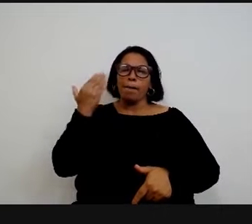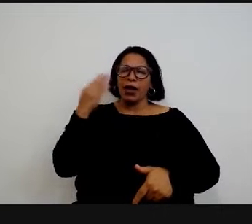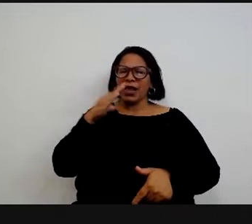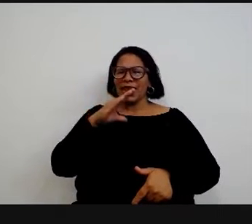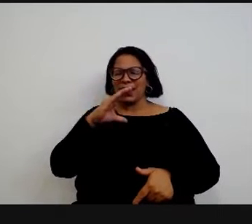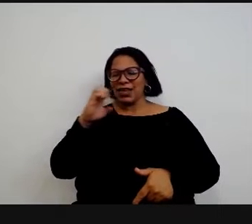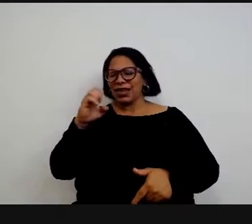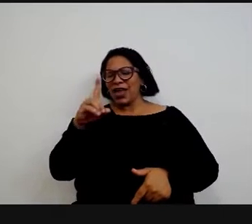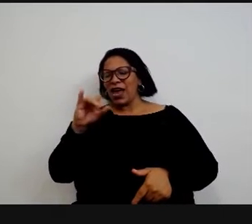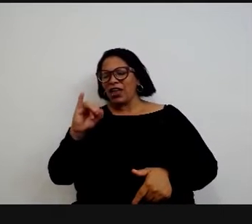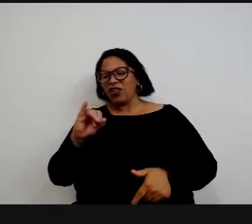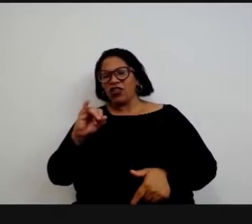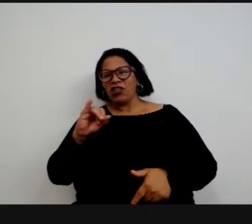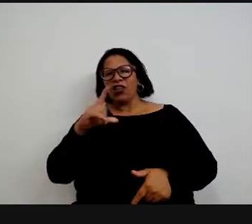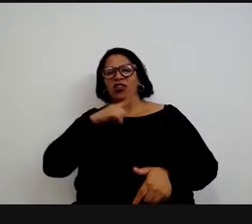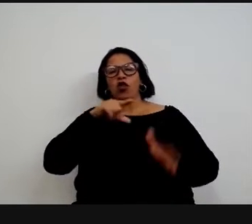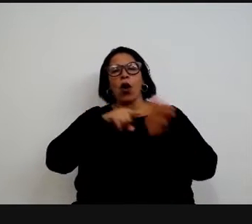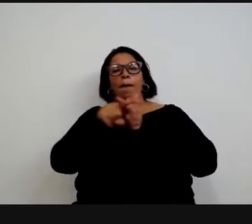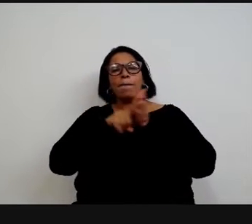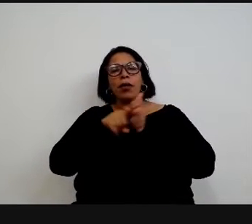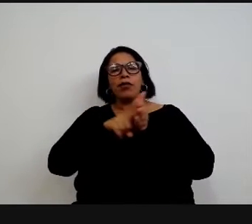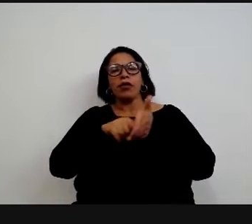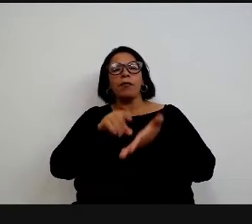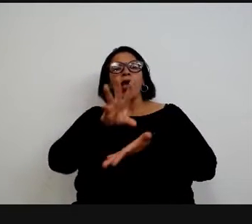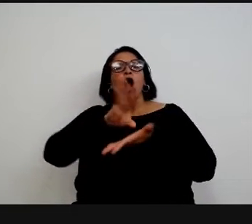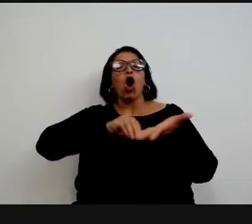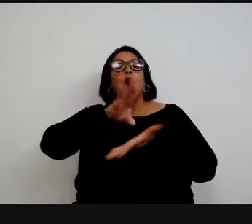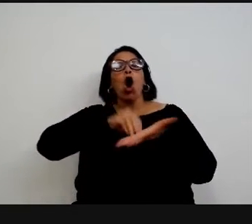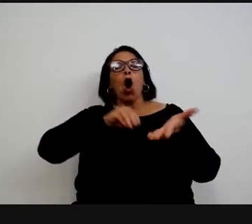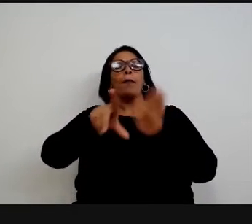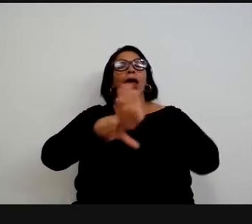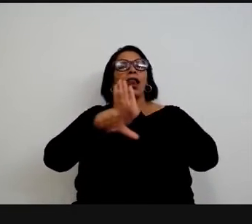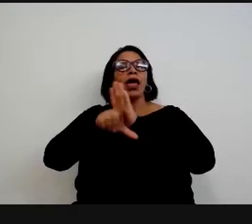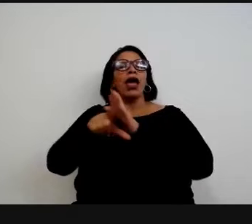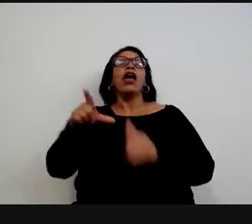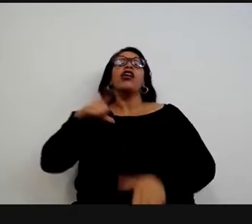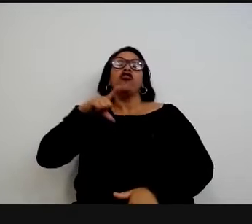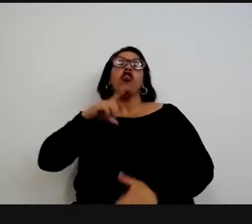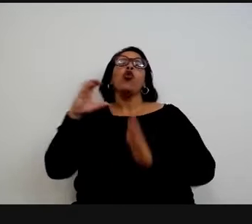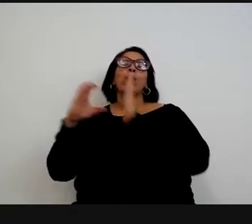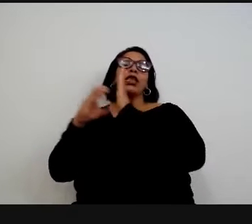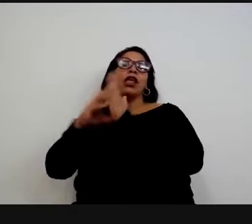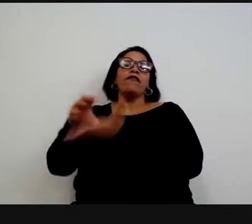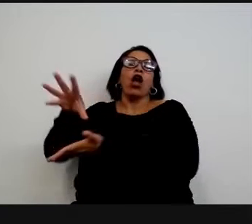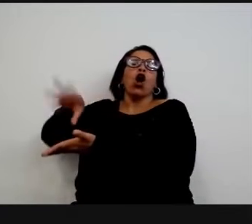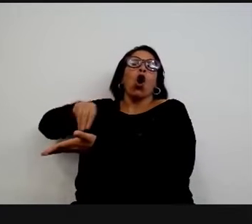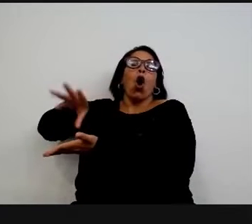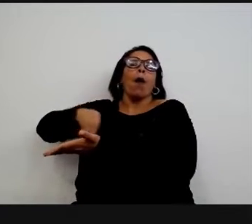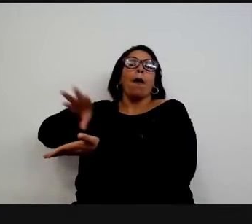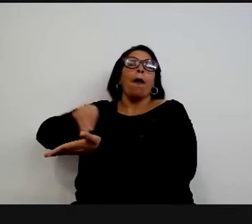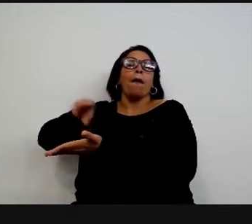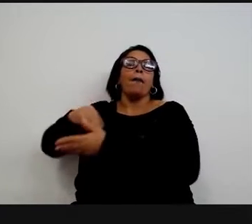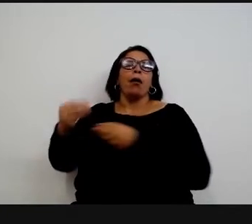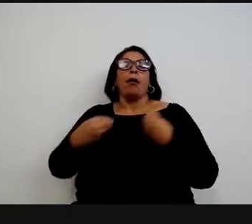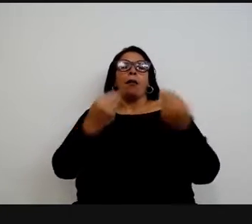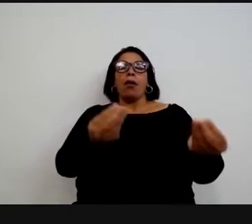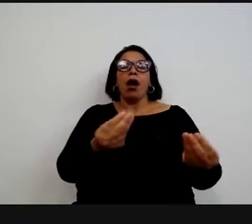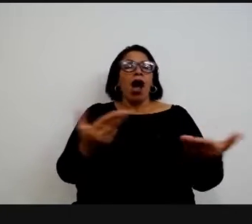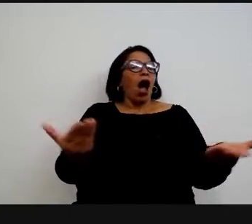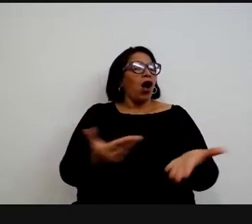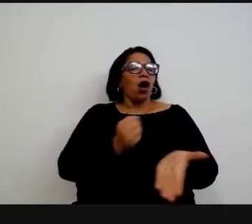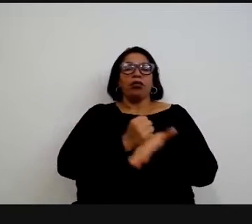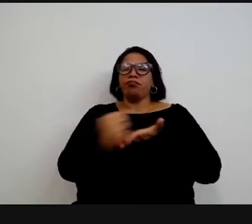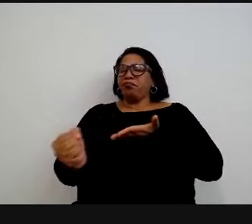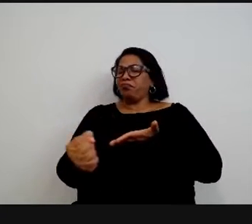uma sessão de pesquisa legislativa em que alguém pedia uma cópia de uma lei. E você tinha um servidor que ia lá e fazia a cópia da lei e entregava. Isso perdeu o